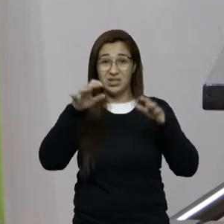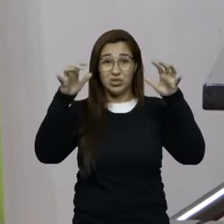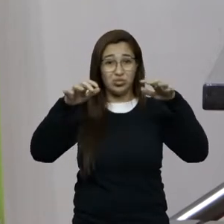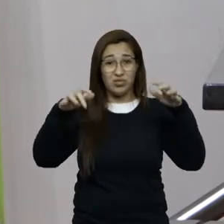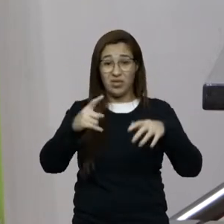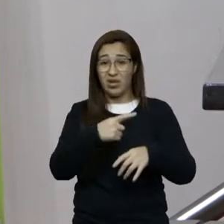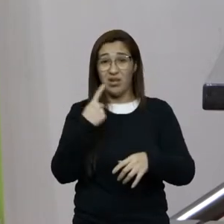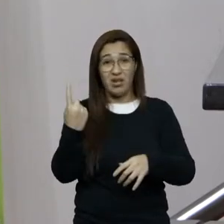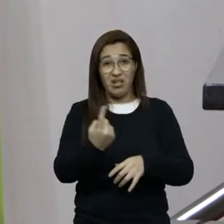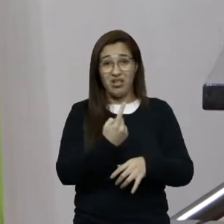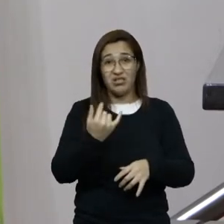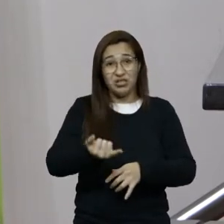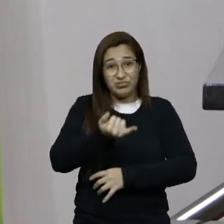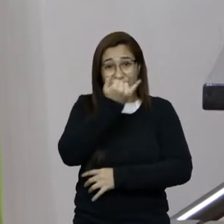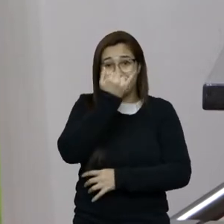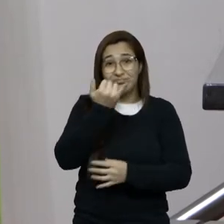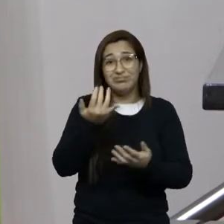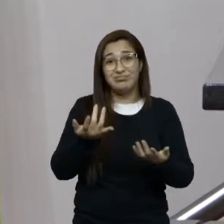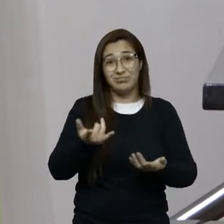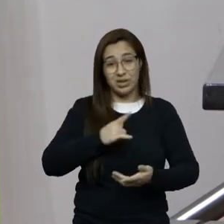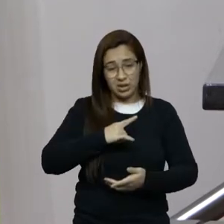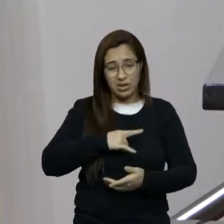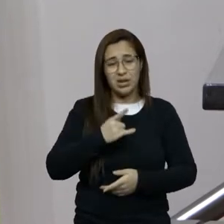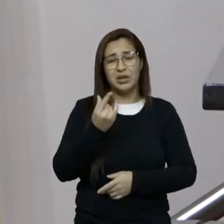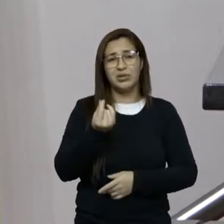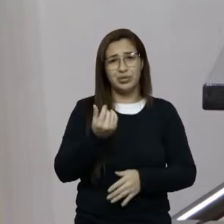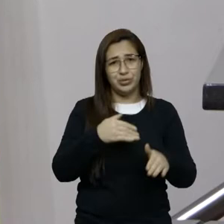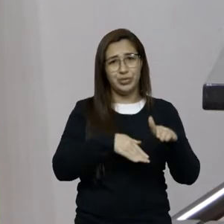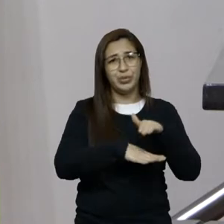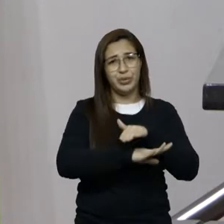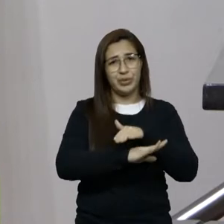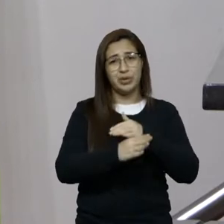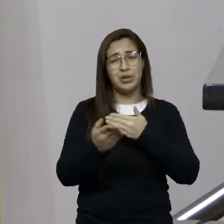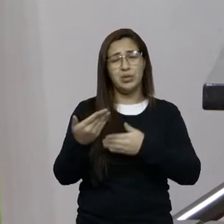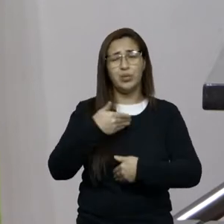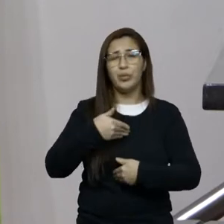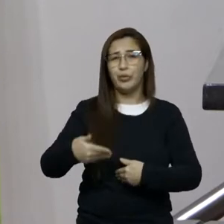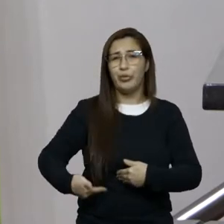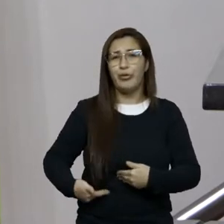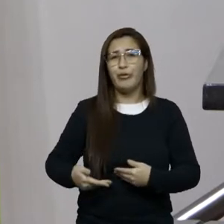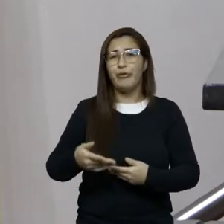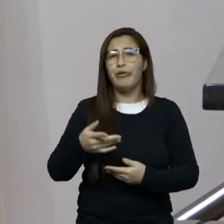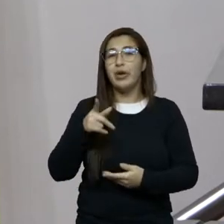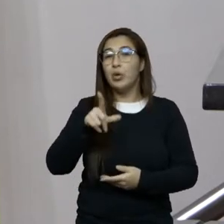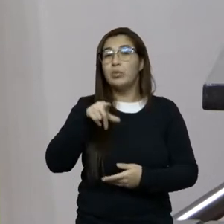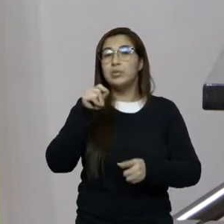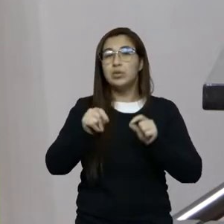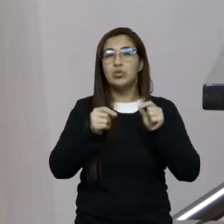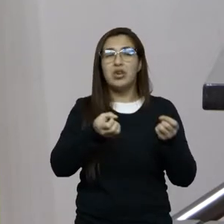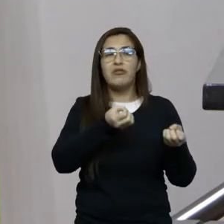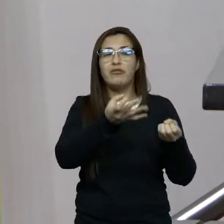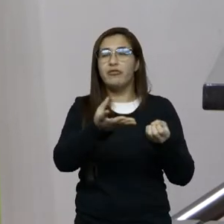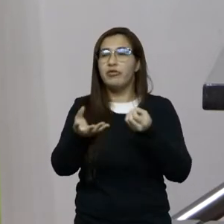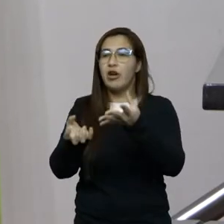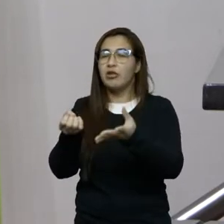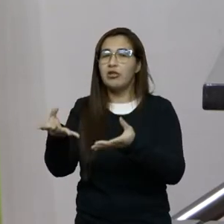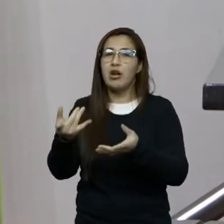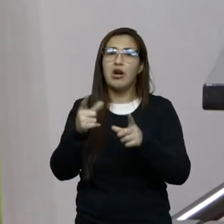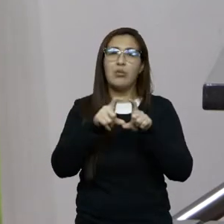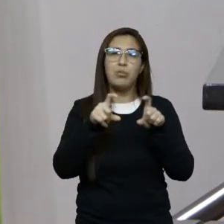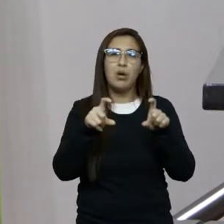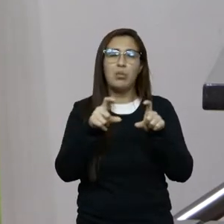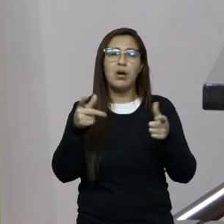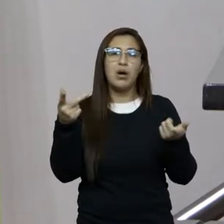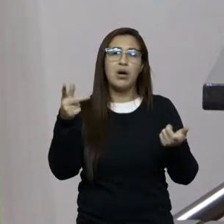lascado com dinheiro em caixa o governo fez o meu locutor e sair por aí entregando chequinho né para